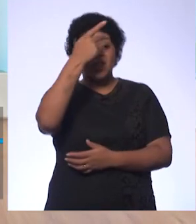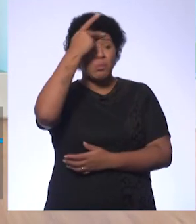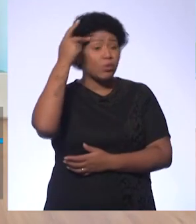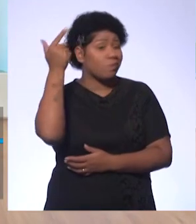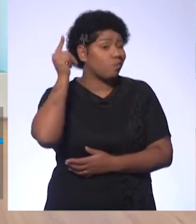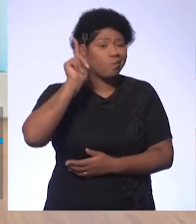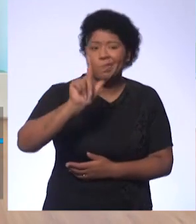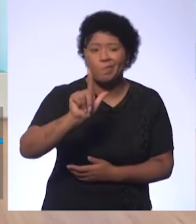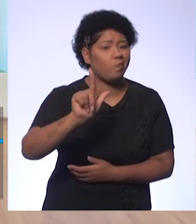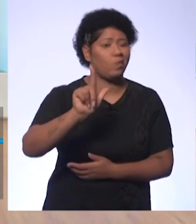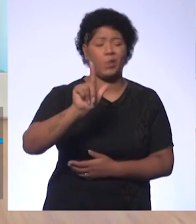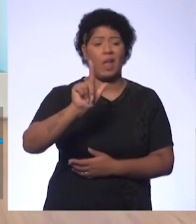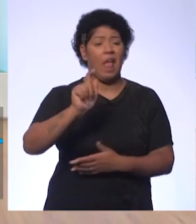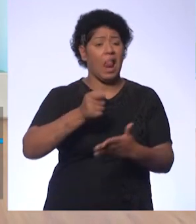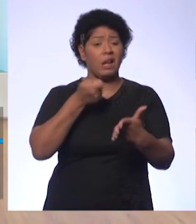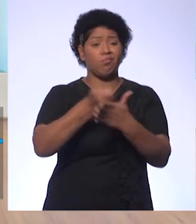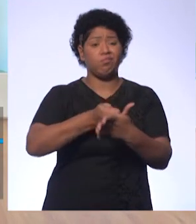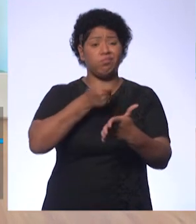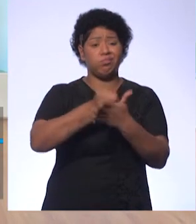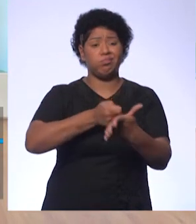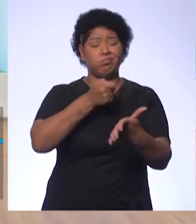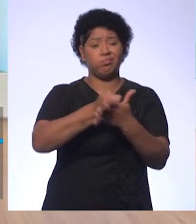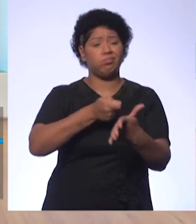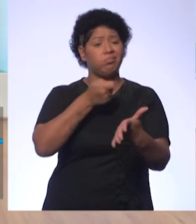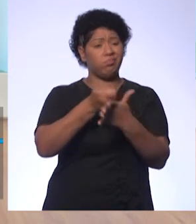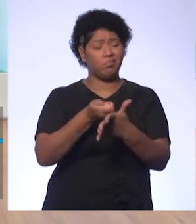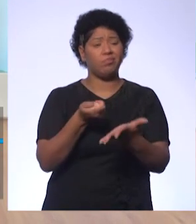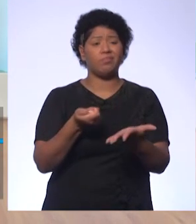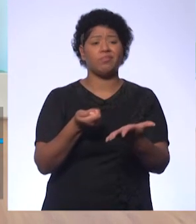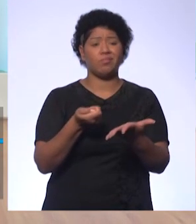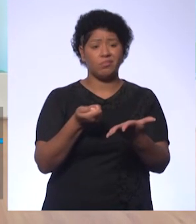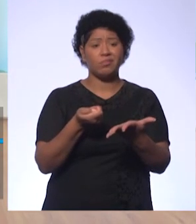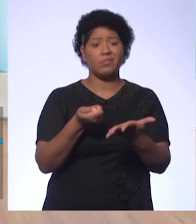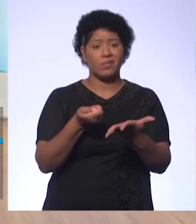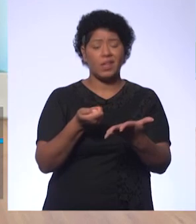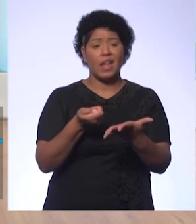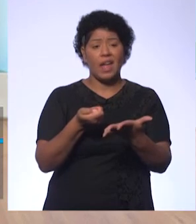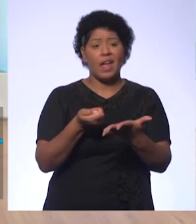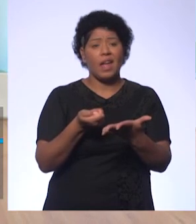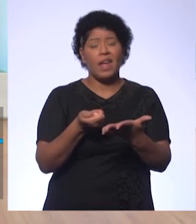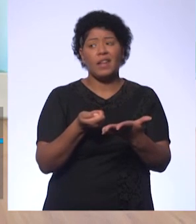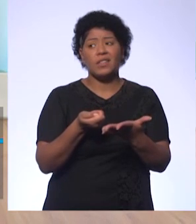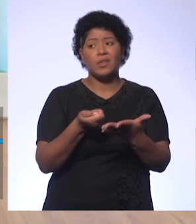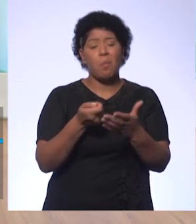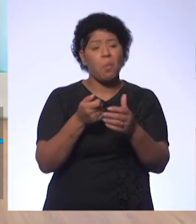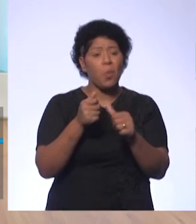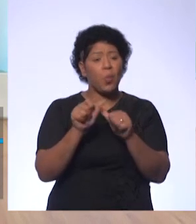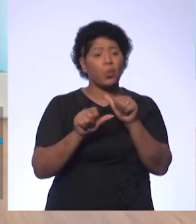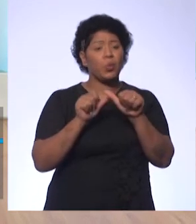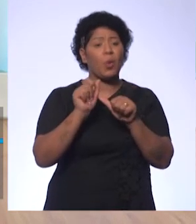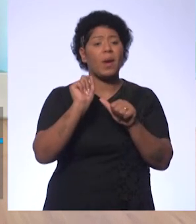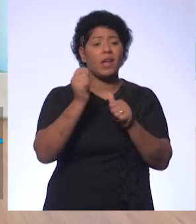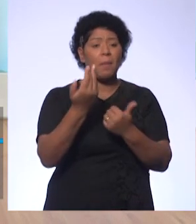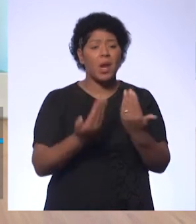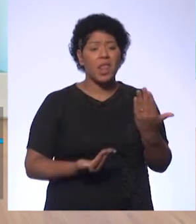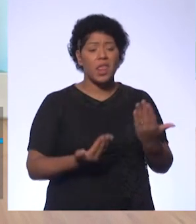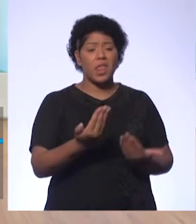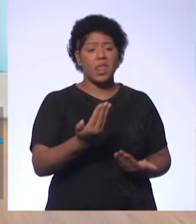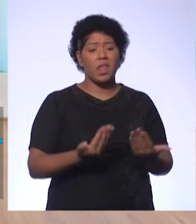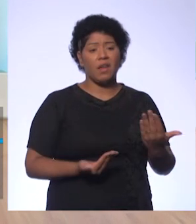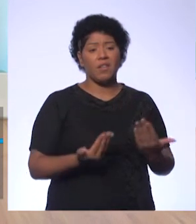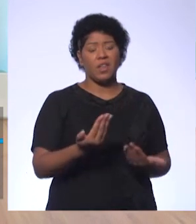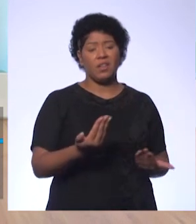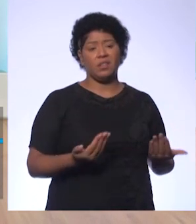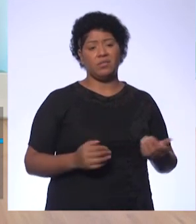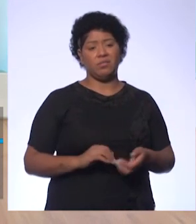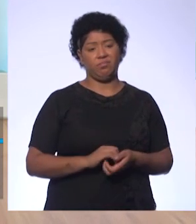à sua sobrevivência garantida pelo seu trabalho, eles viraram mão de obra, né? A partir da sua força de trabalho, foram